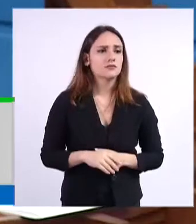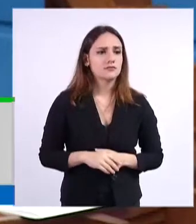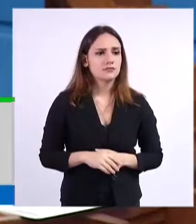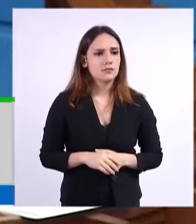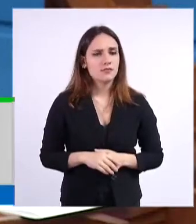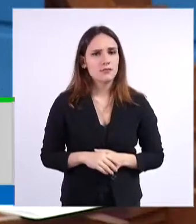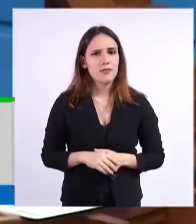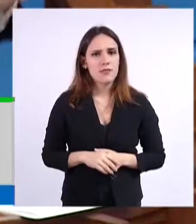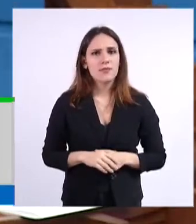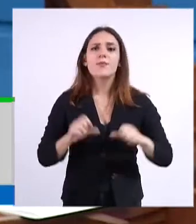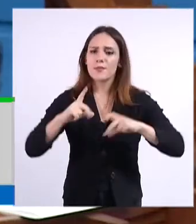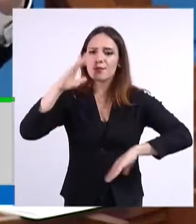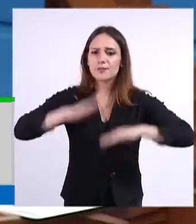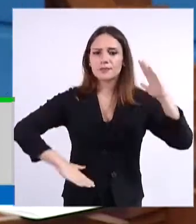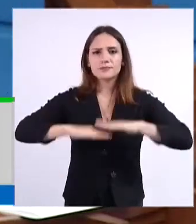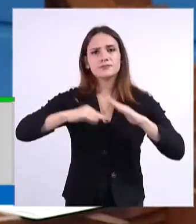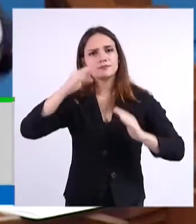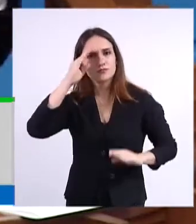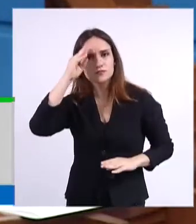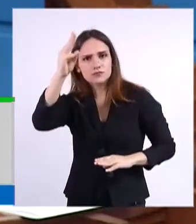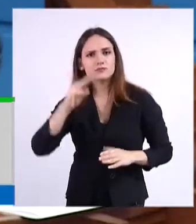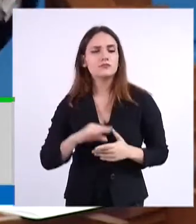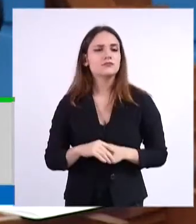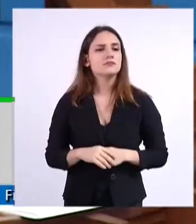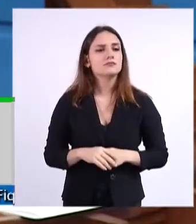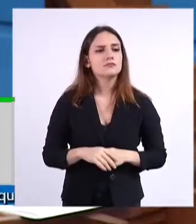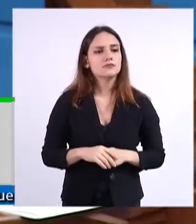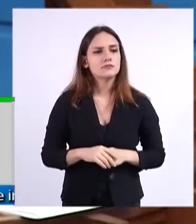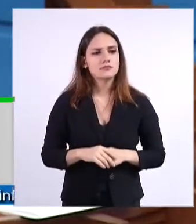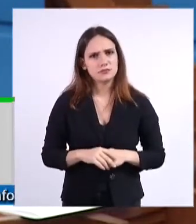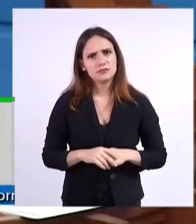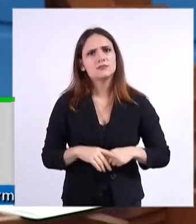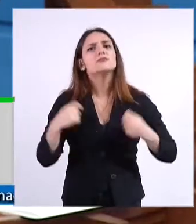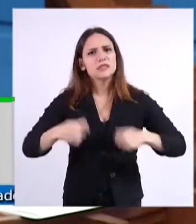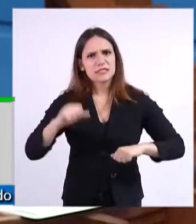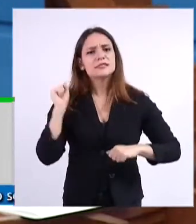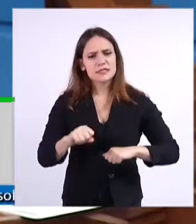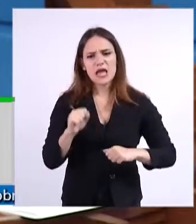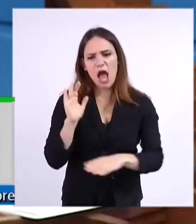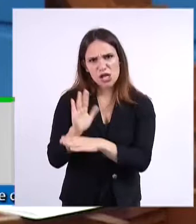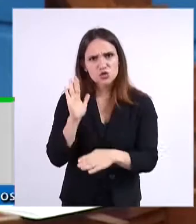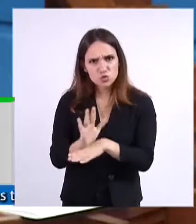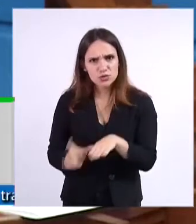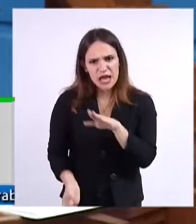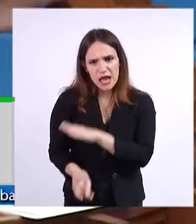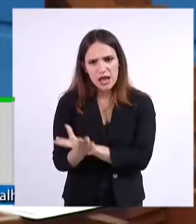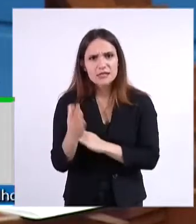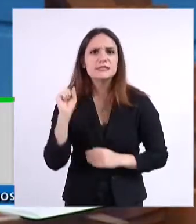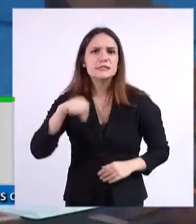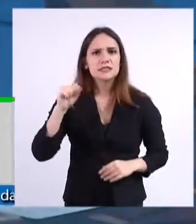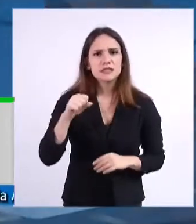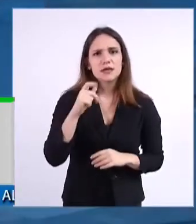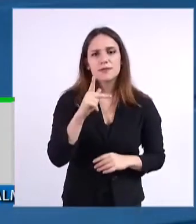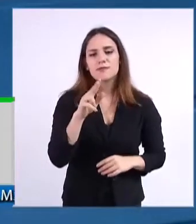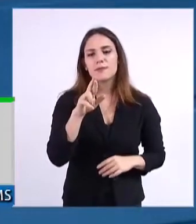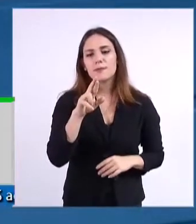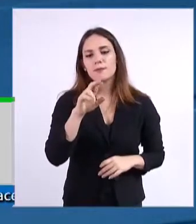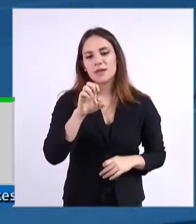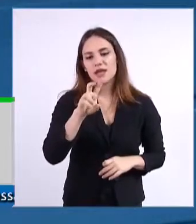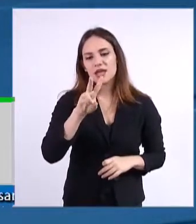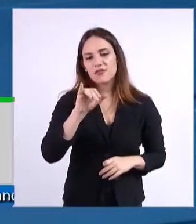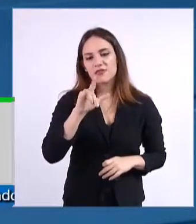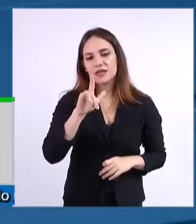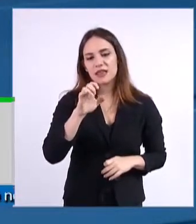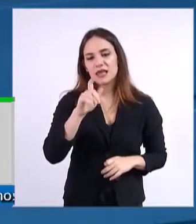carreira militar, ela tem que ter os seus privilégios. Eu defendo aqui,